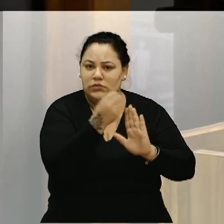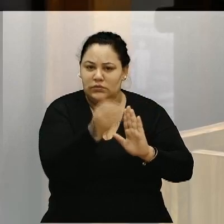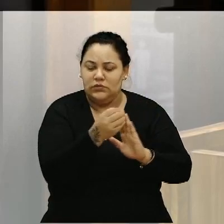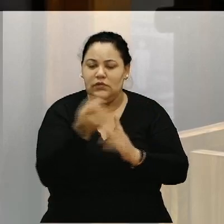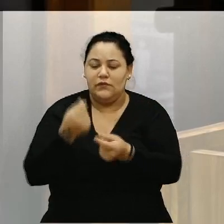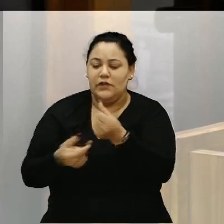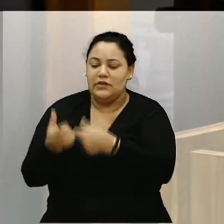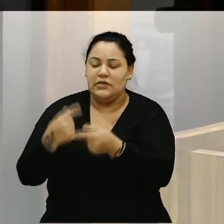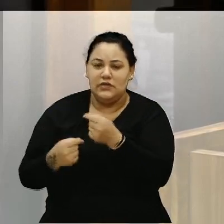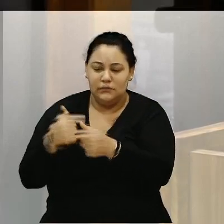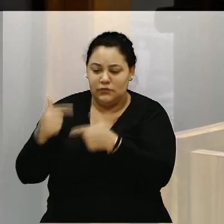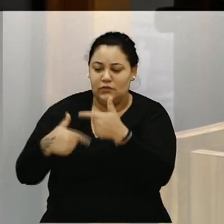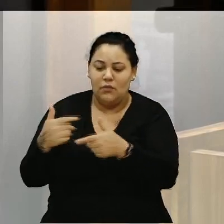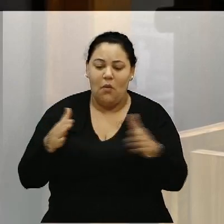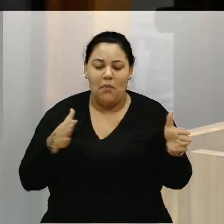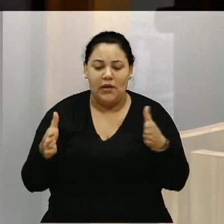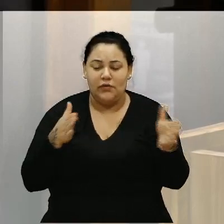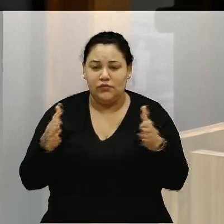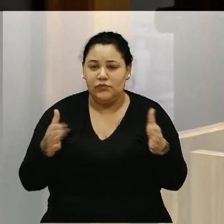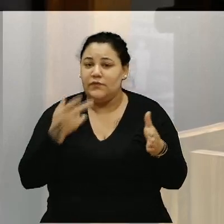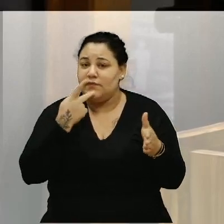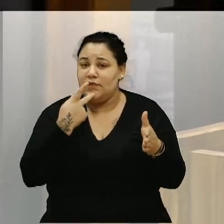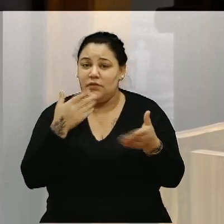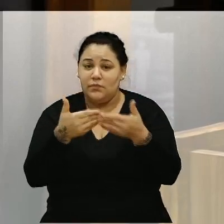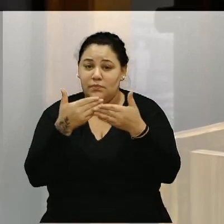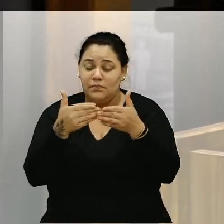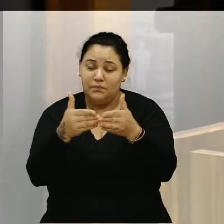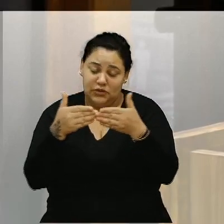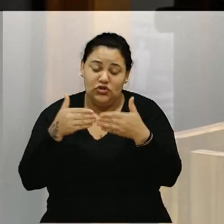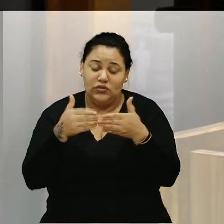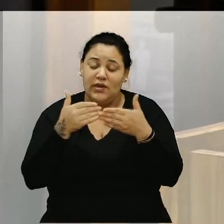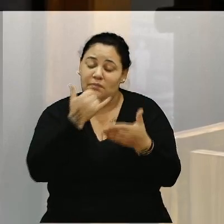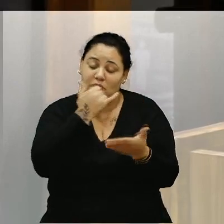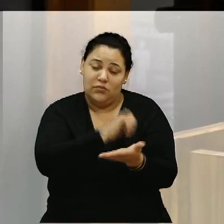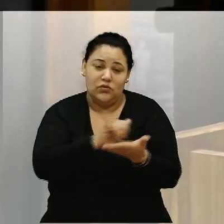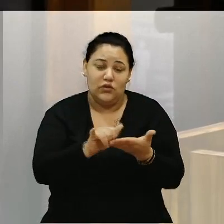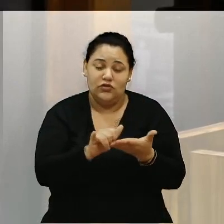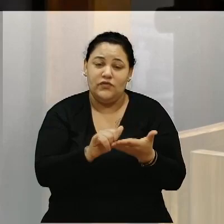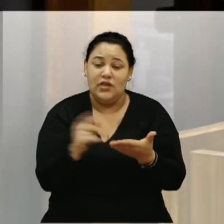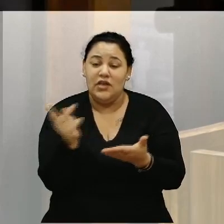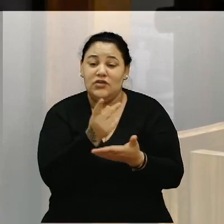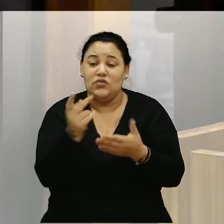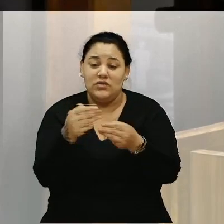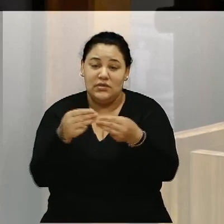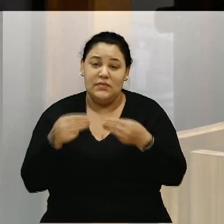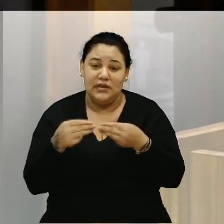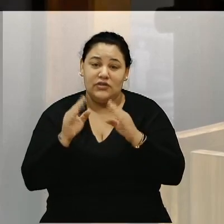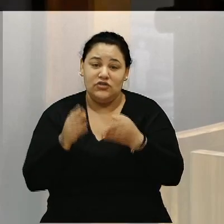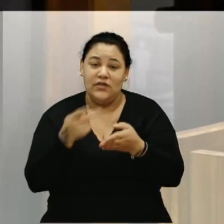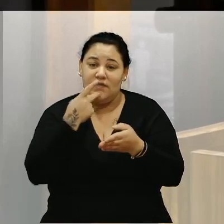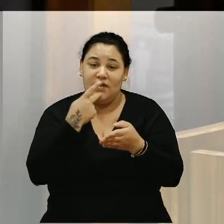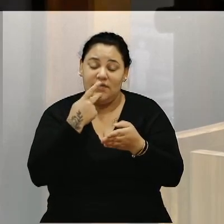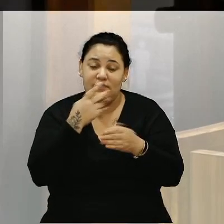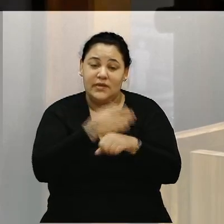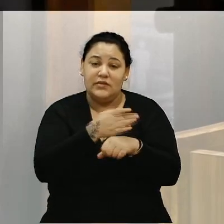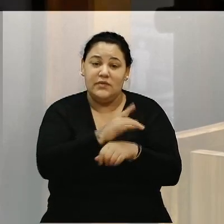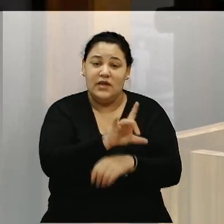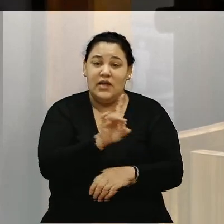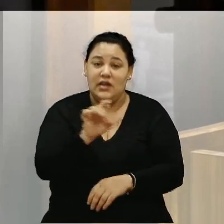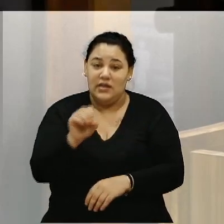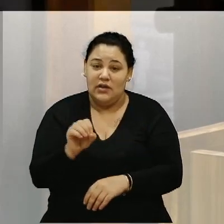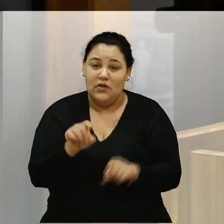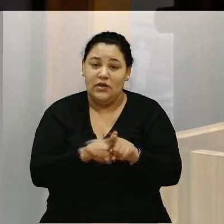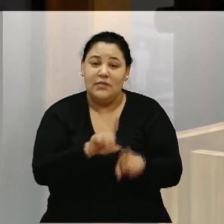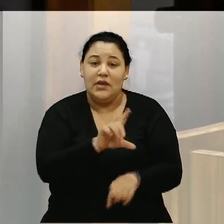se inicia e a renúncia, e nos 2 exercícios seguintes demonstrar que essa renúncia já foi prevista na LDO e na LOA, ou